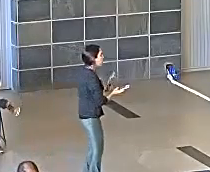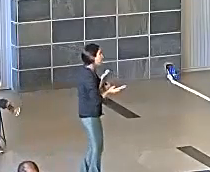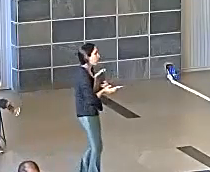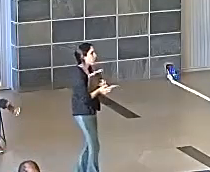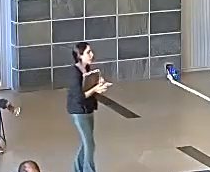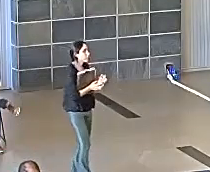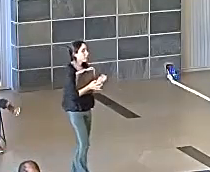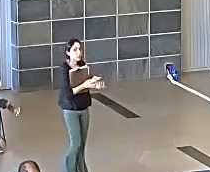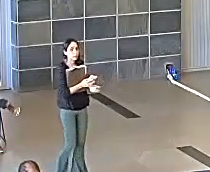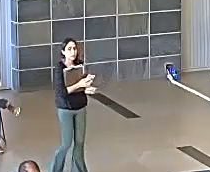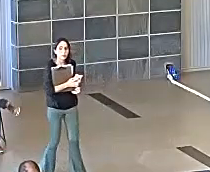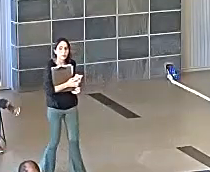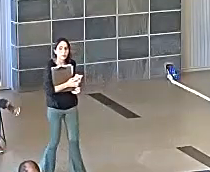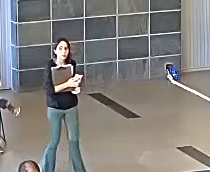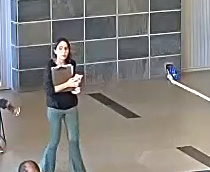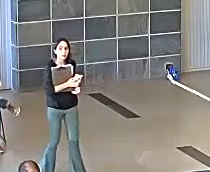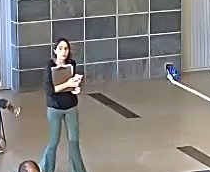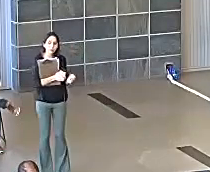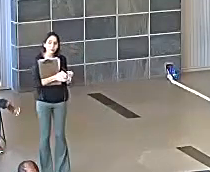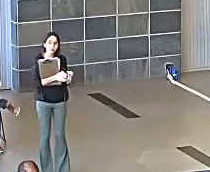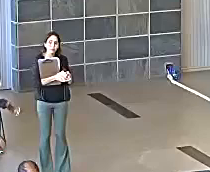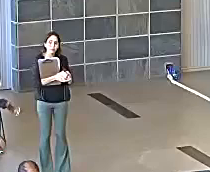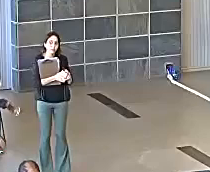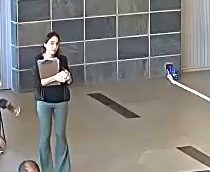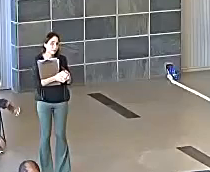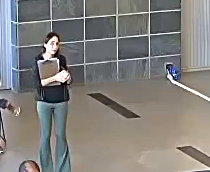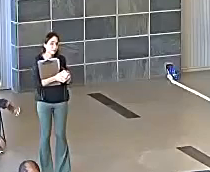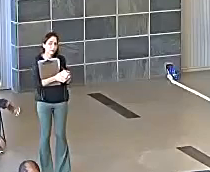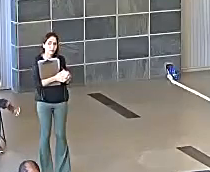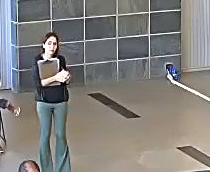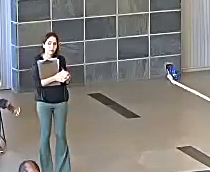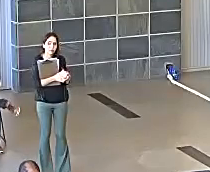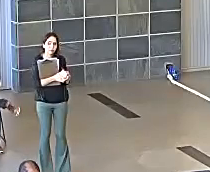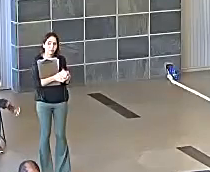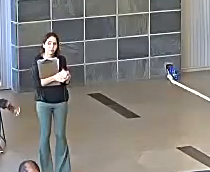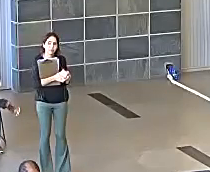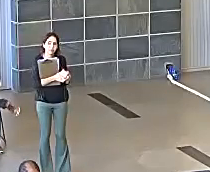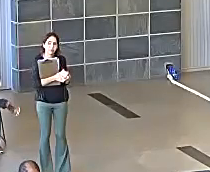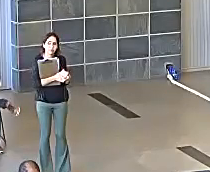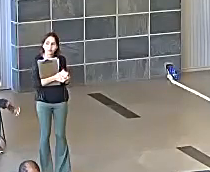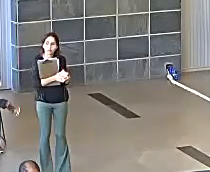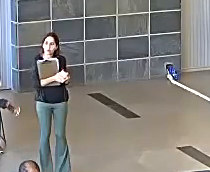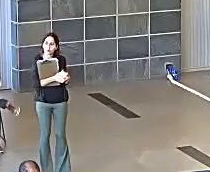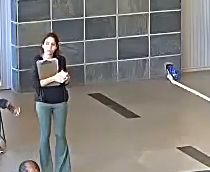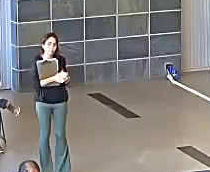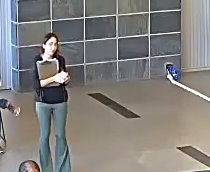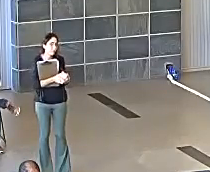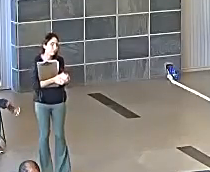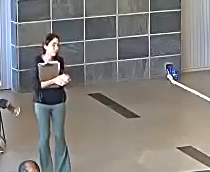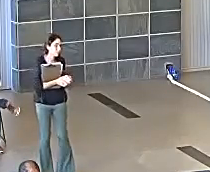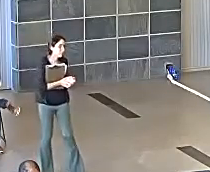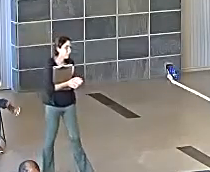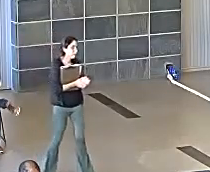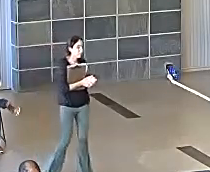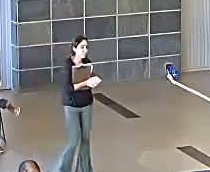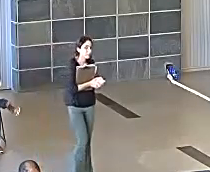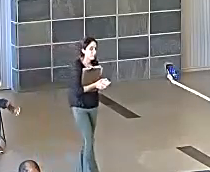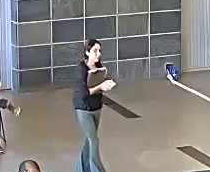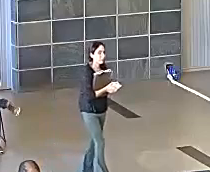amigo que veio de Caxambu eh eu o meu amigo que veio de cambu ele dormiu na